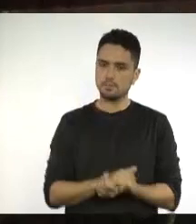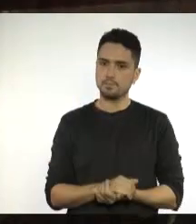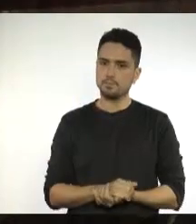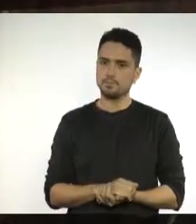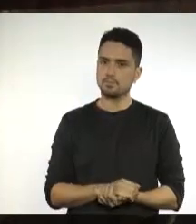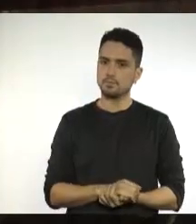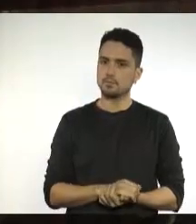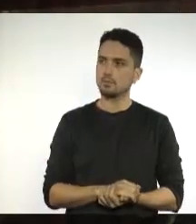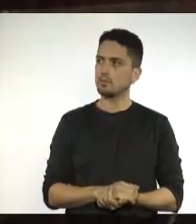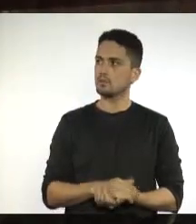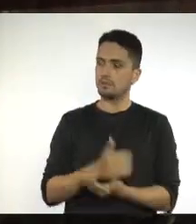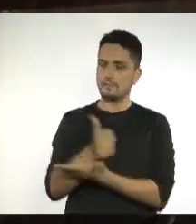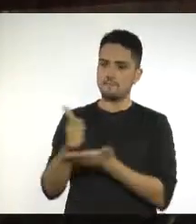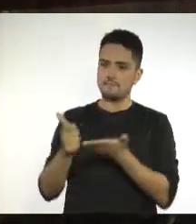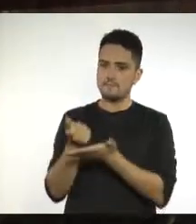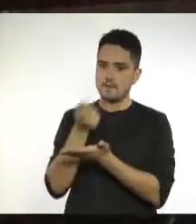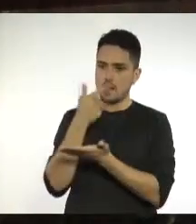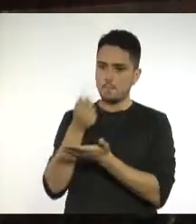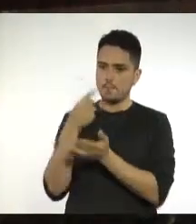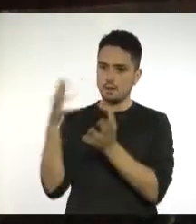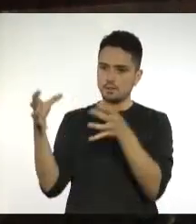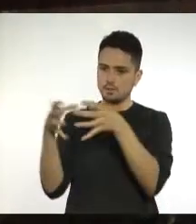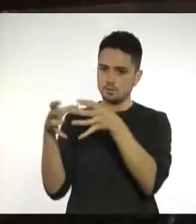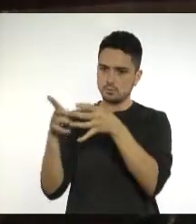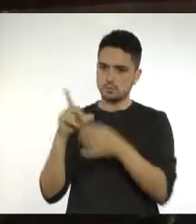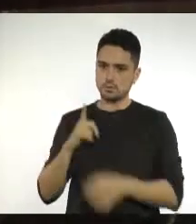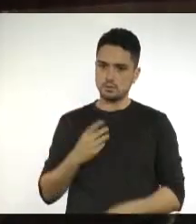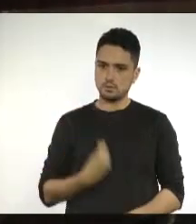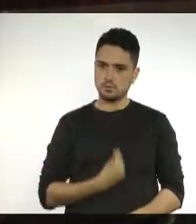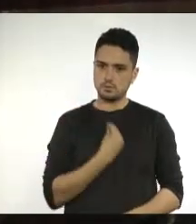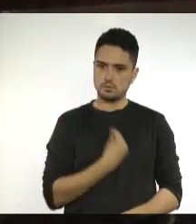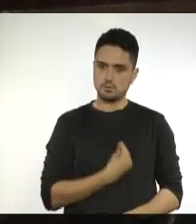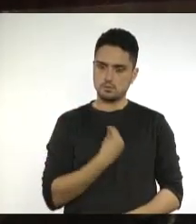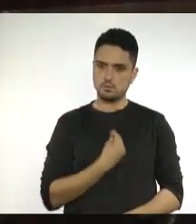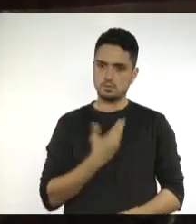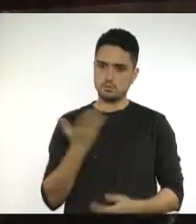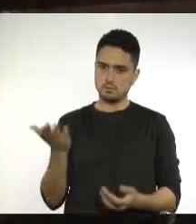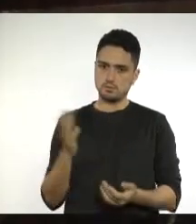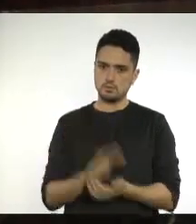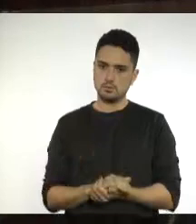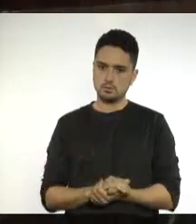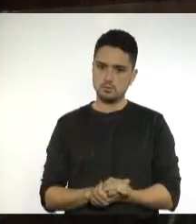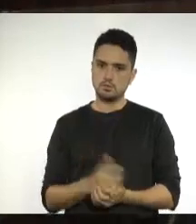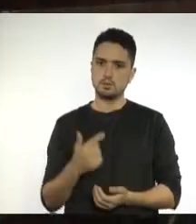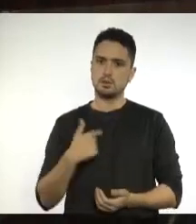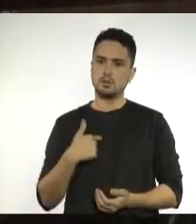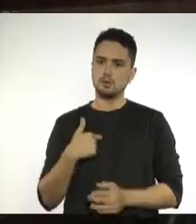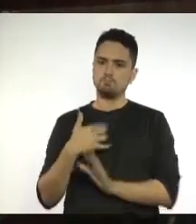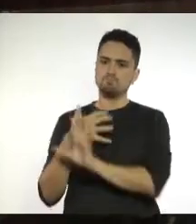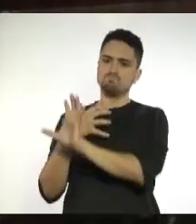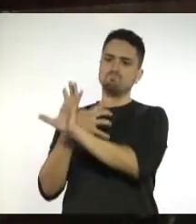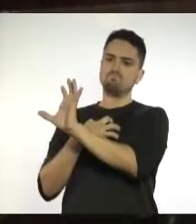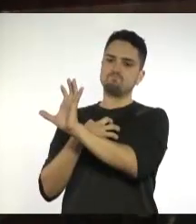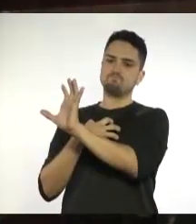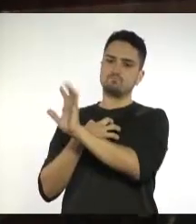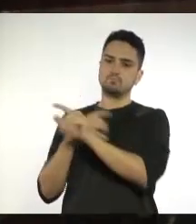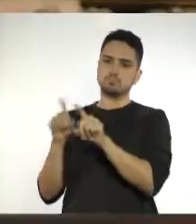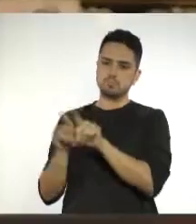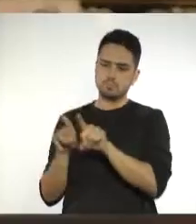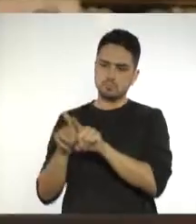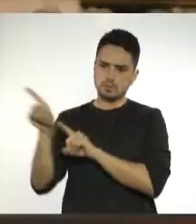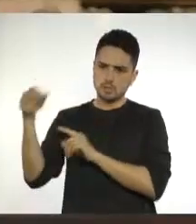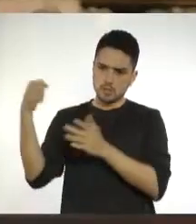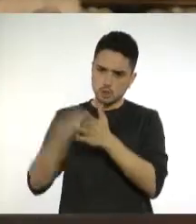dos farmacêuticos para dizer a eles que sou solidária, à sua